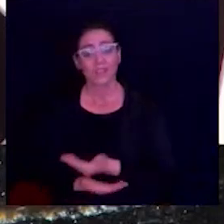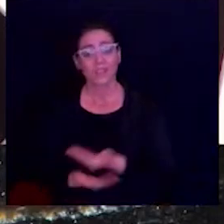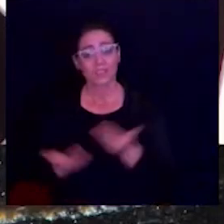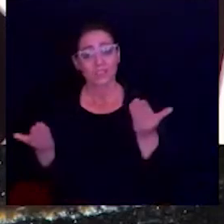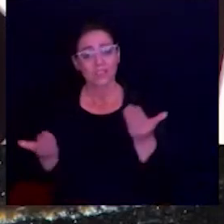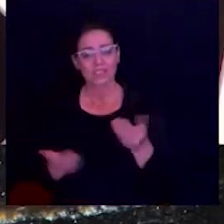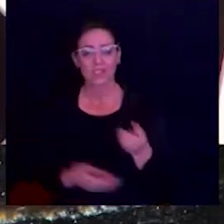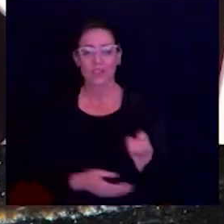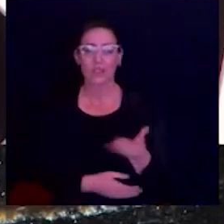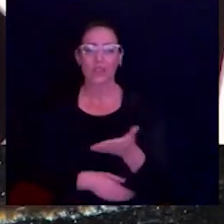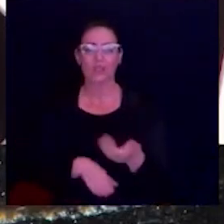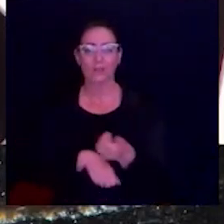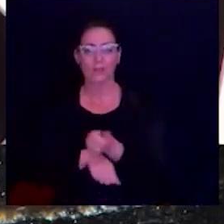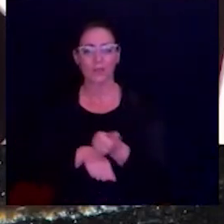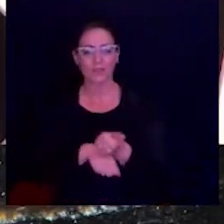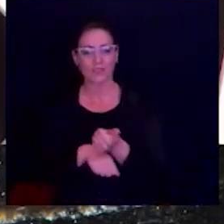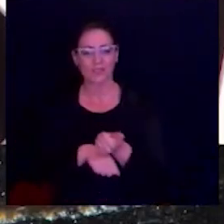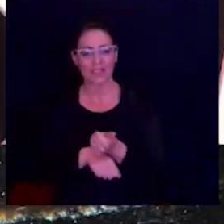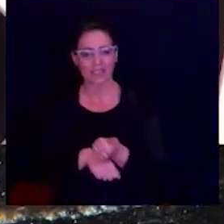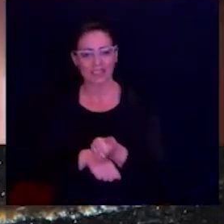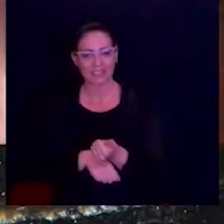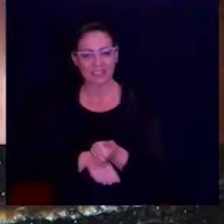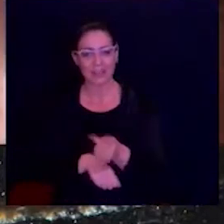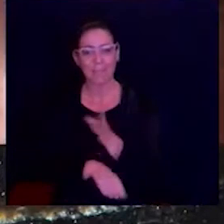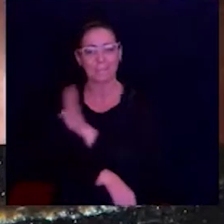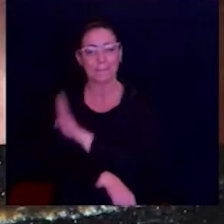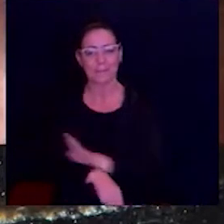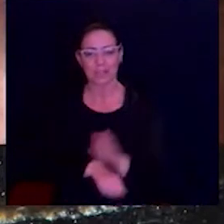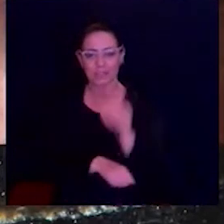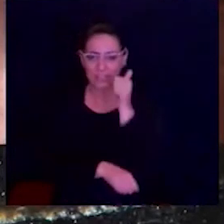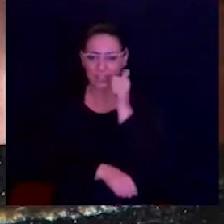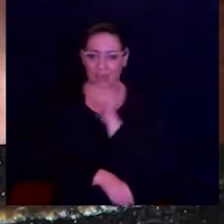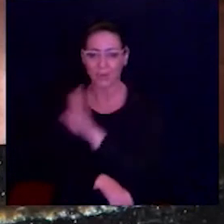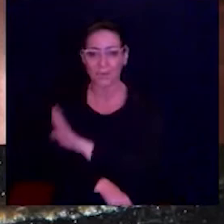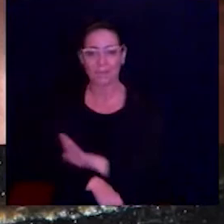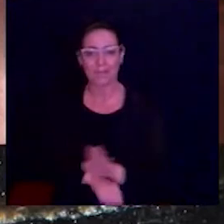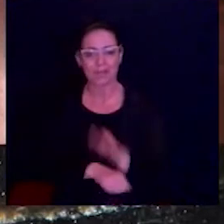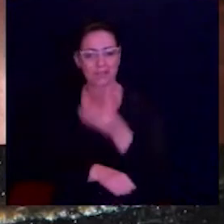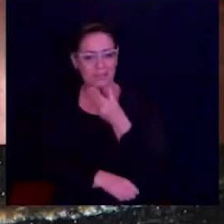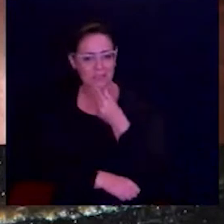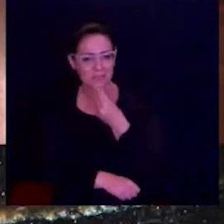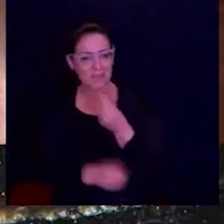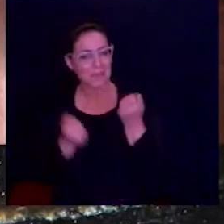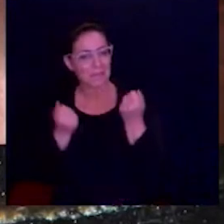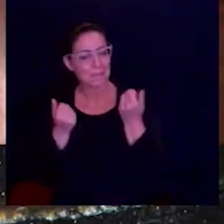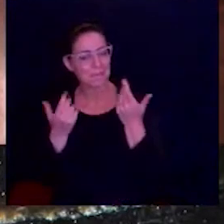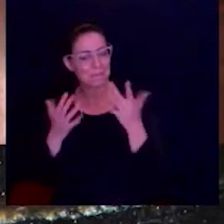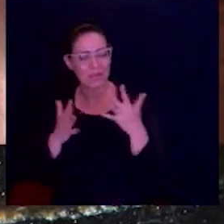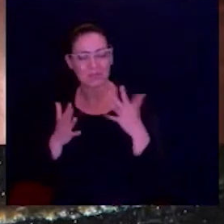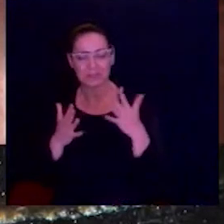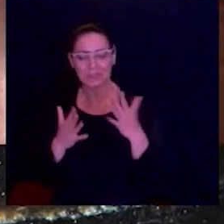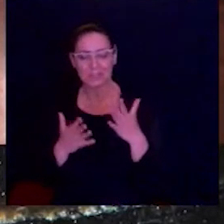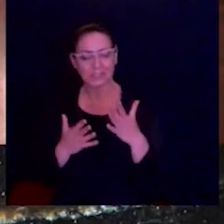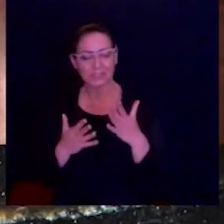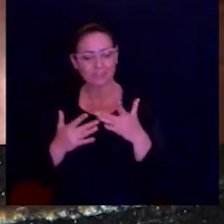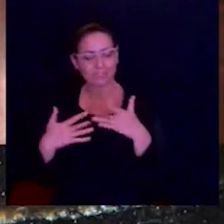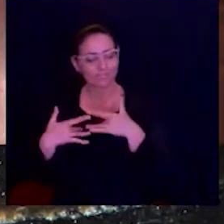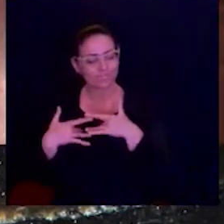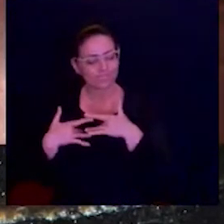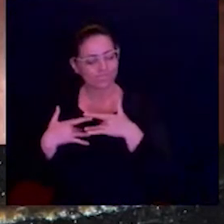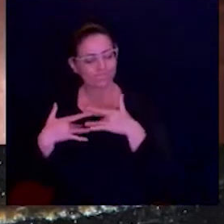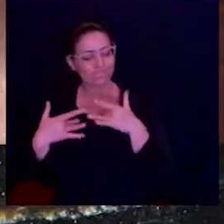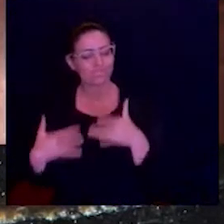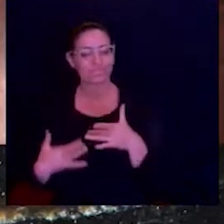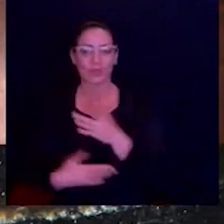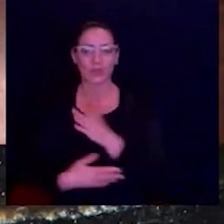novos profissionais, bacharéis, bacharelas, eu parabenizo do fundo do coração por não